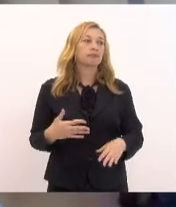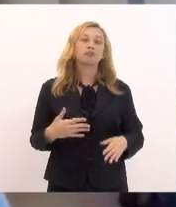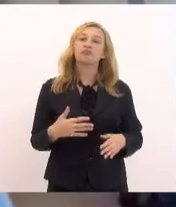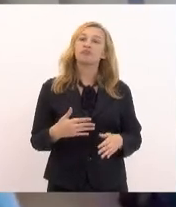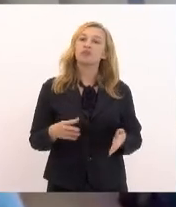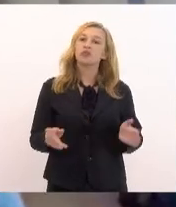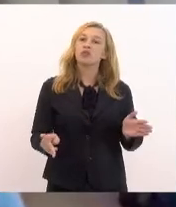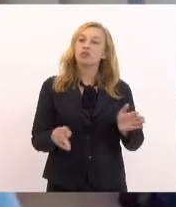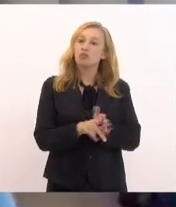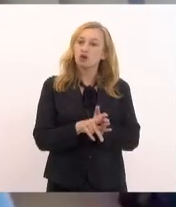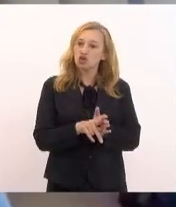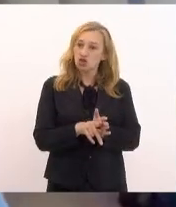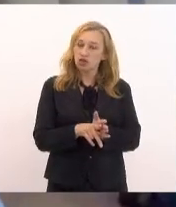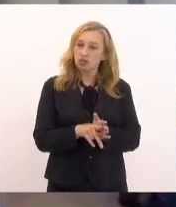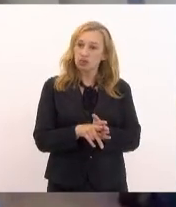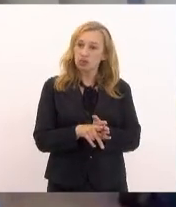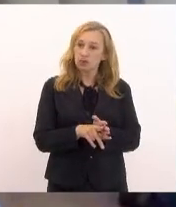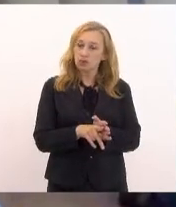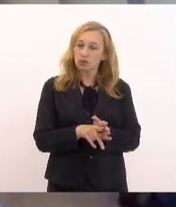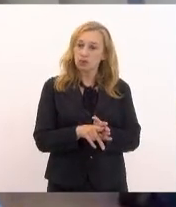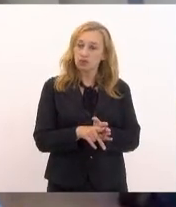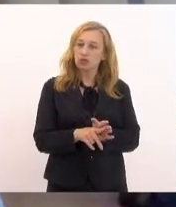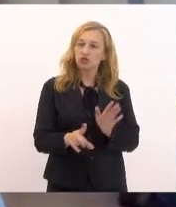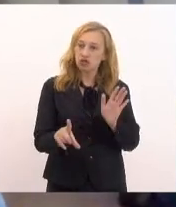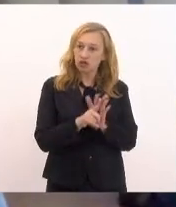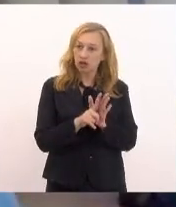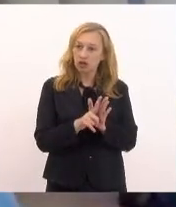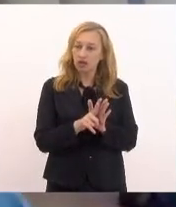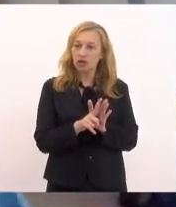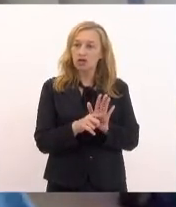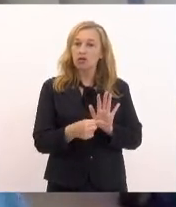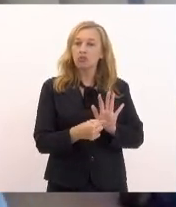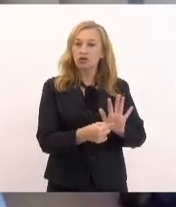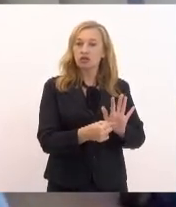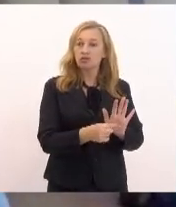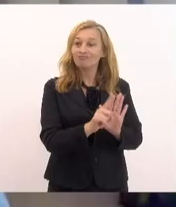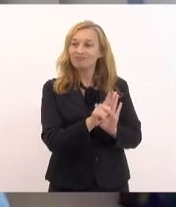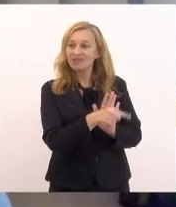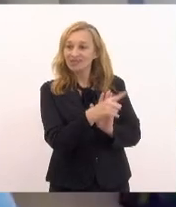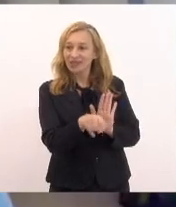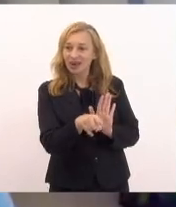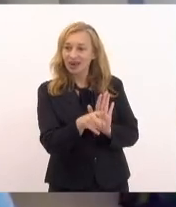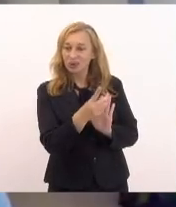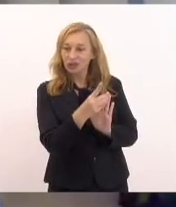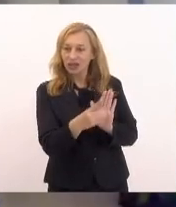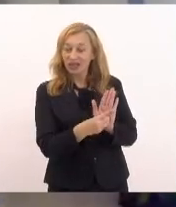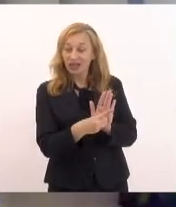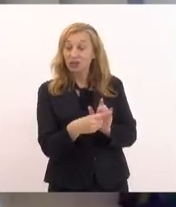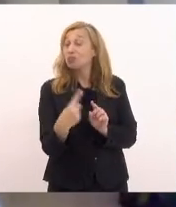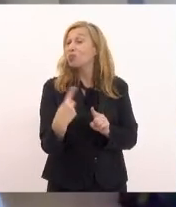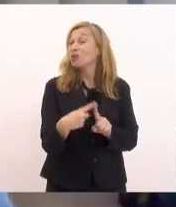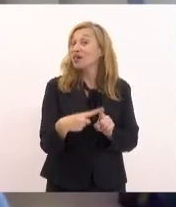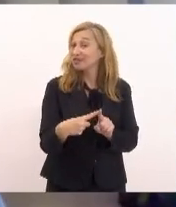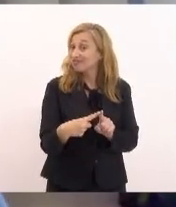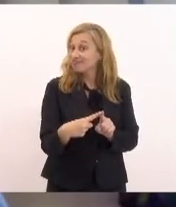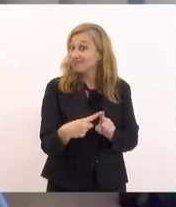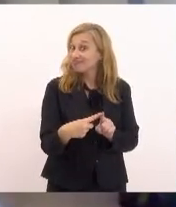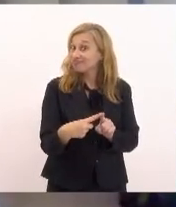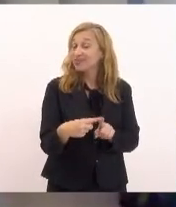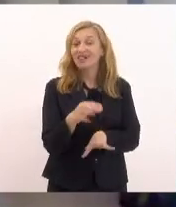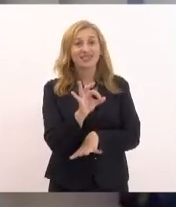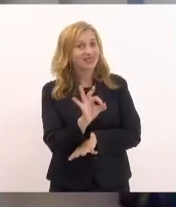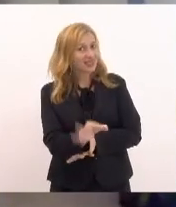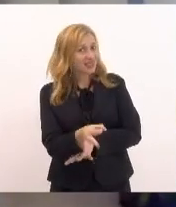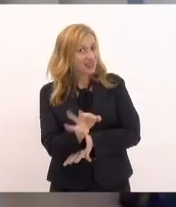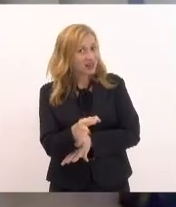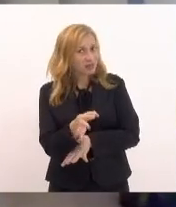decreto legislativo que busca sustar os efeitos desse decreto. Por que, que a gente fez isso? Porque é evidente